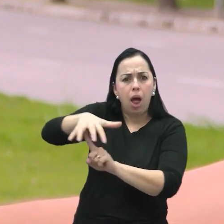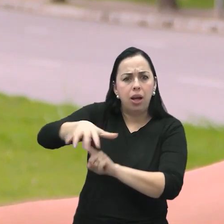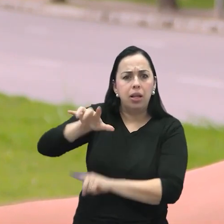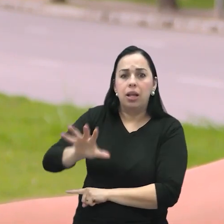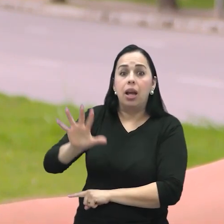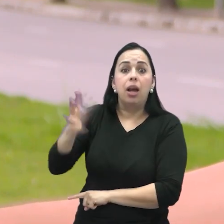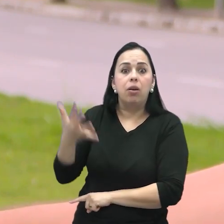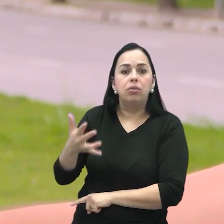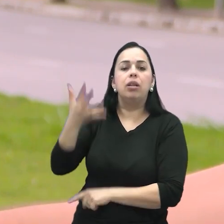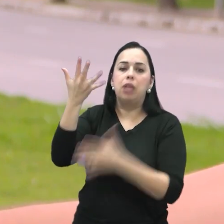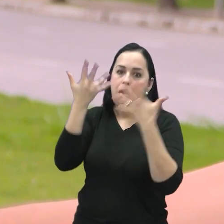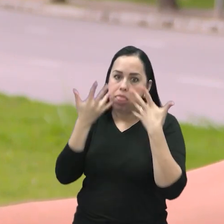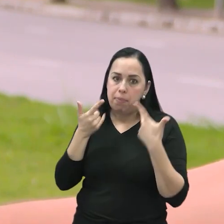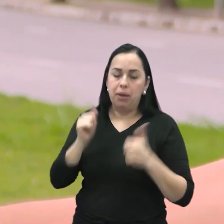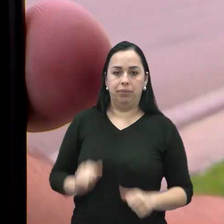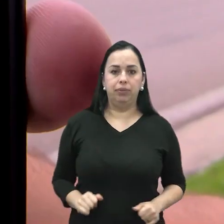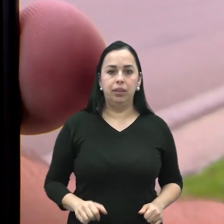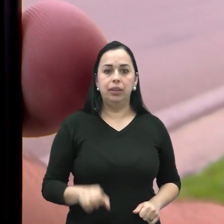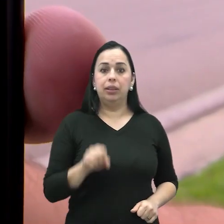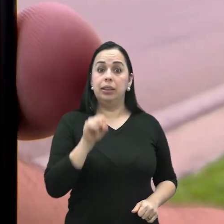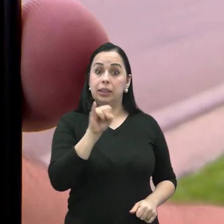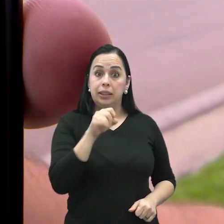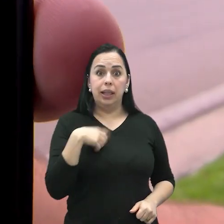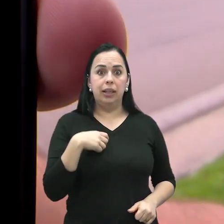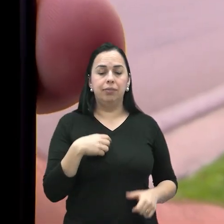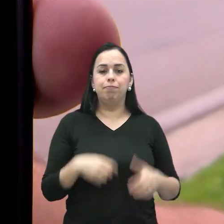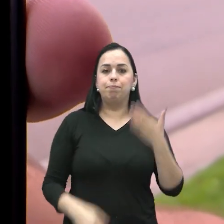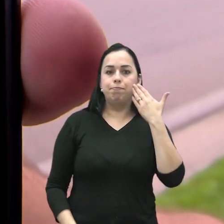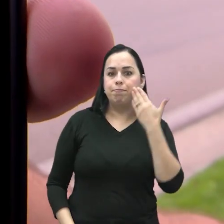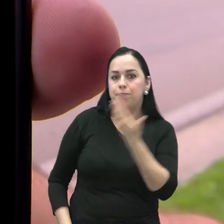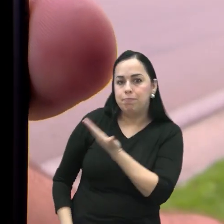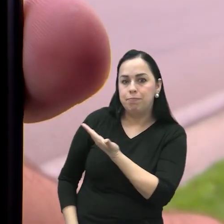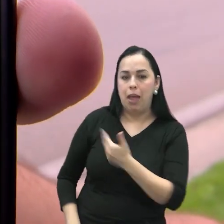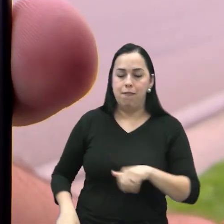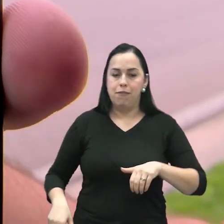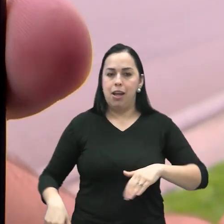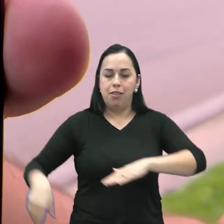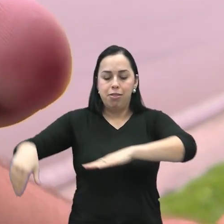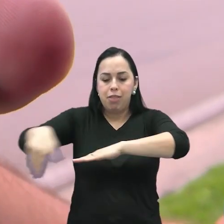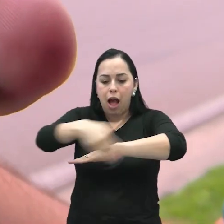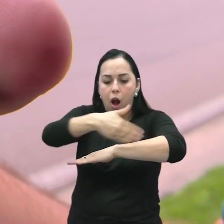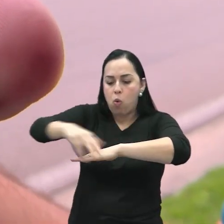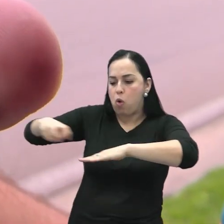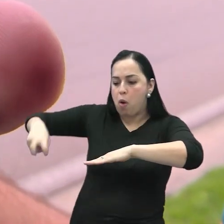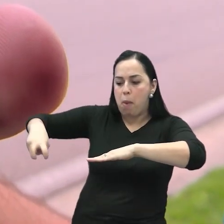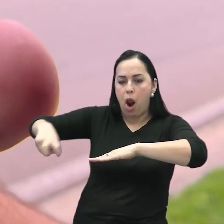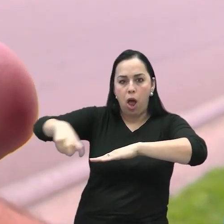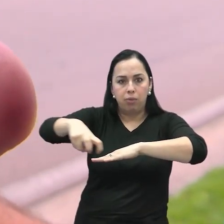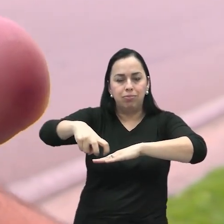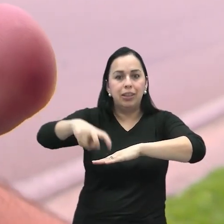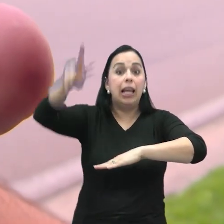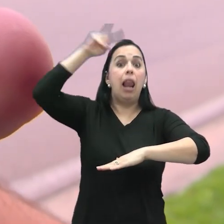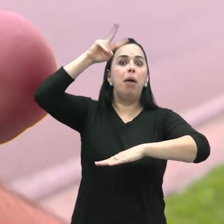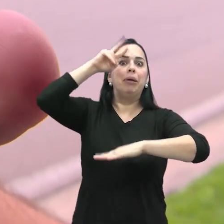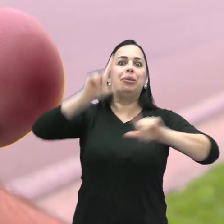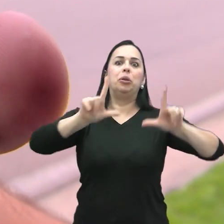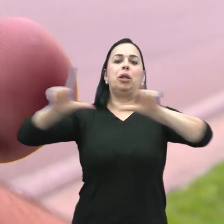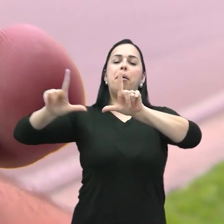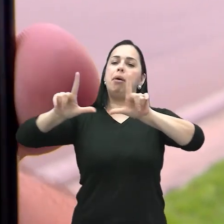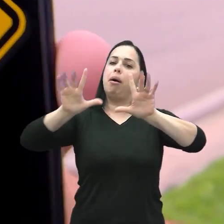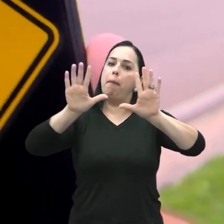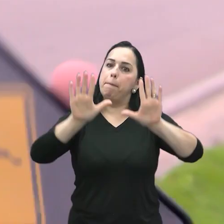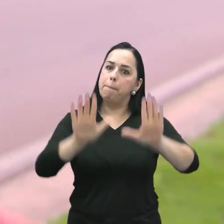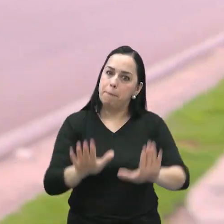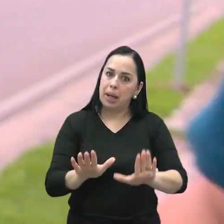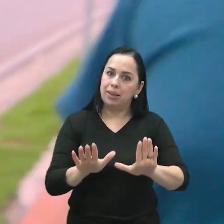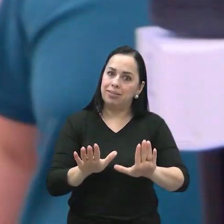provavelmente existam animais naquela região. Quando se fala em animais na pista, talvez esta placa aqui venha à sua cabeça.